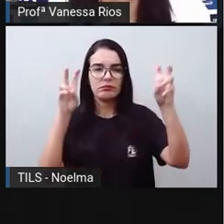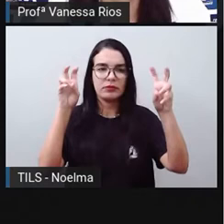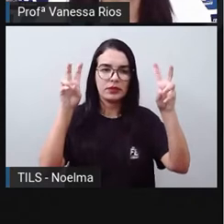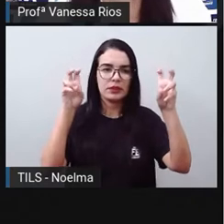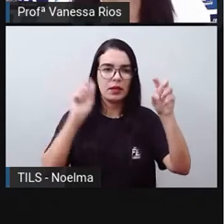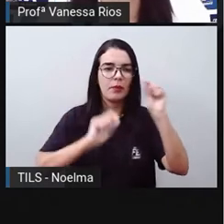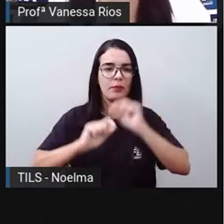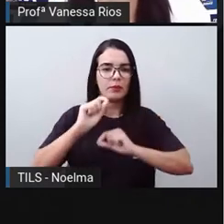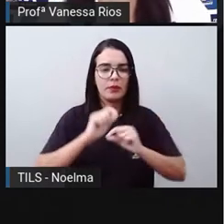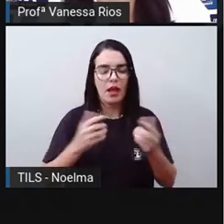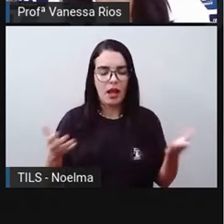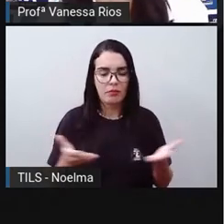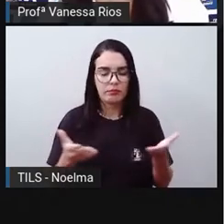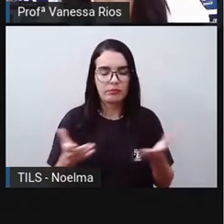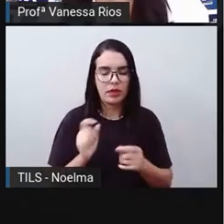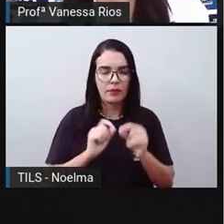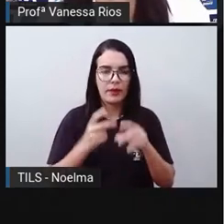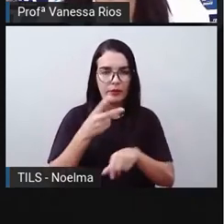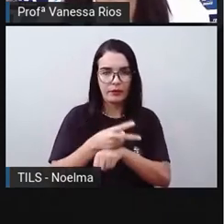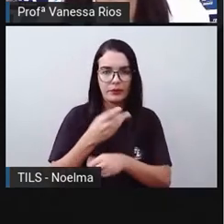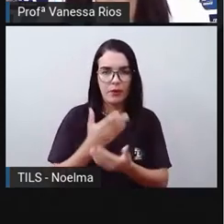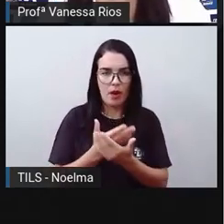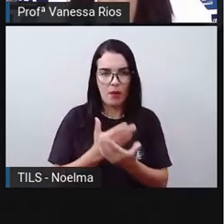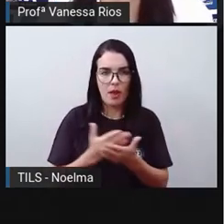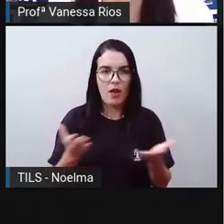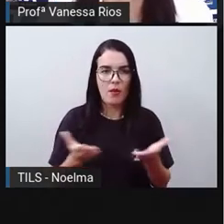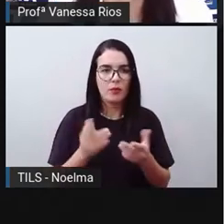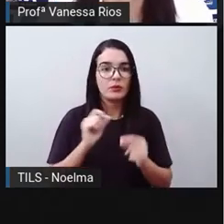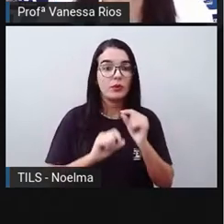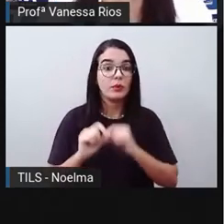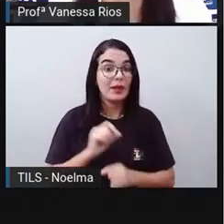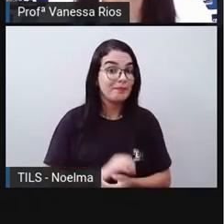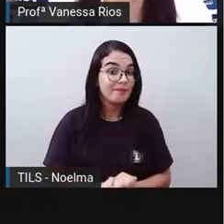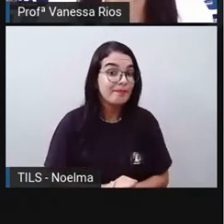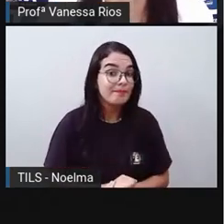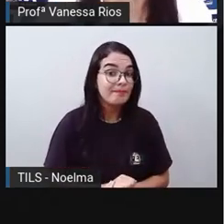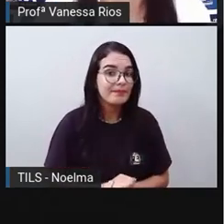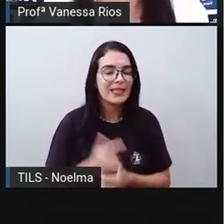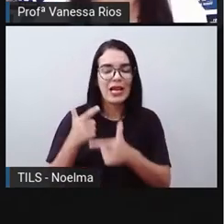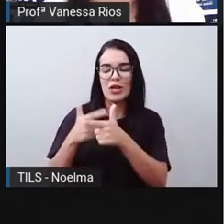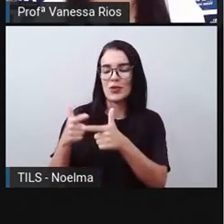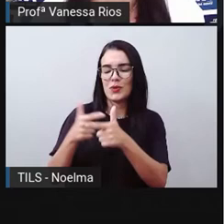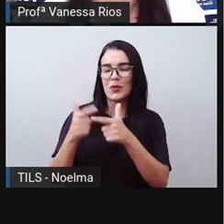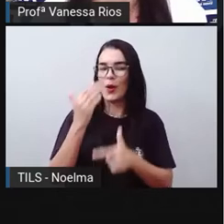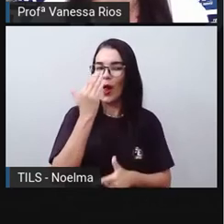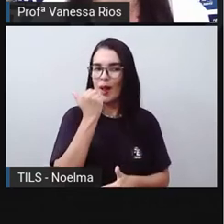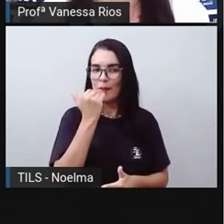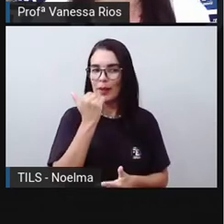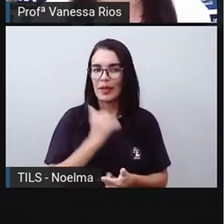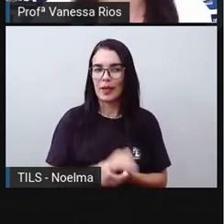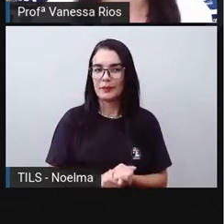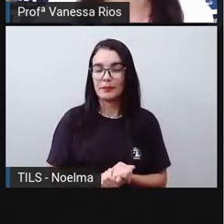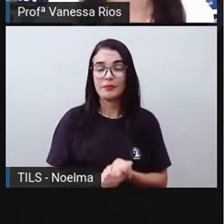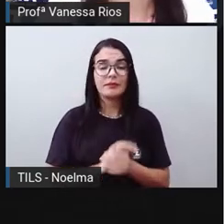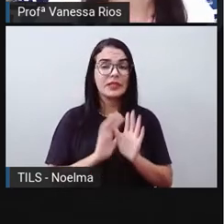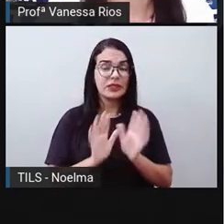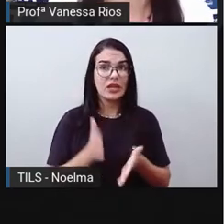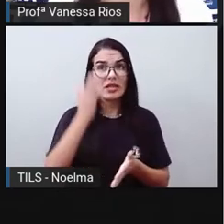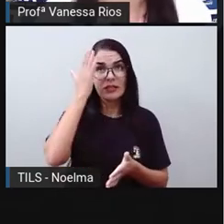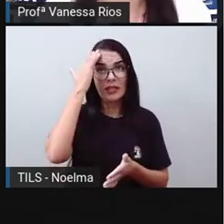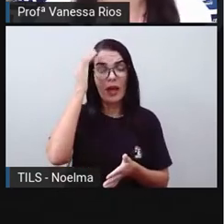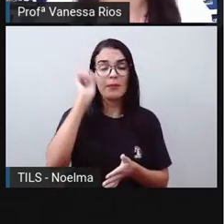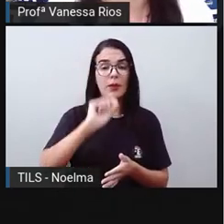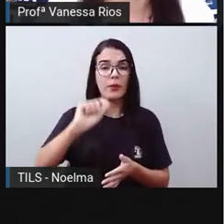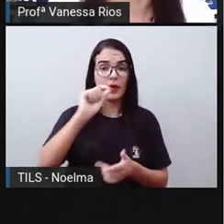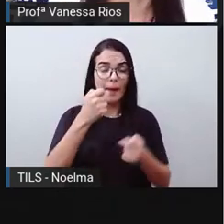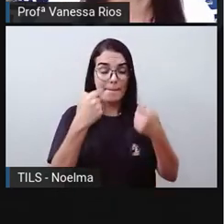o tema que nos traz para esta videoaula de hoje, que são aí os distúrbios alimentares. Já que a gente já sabe o que